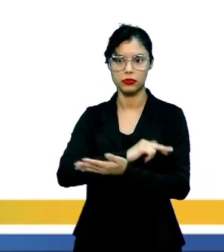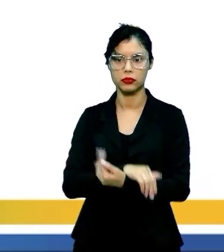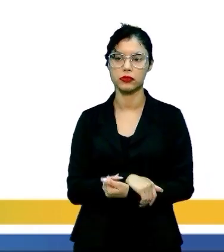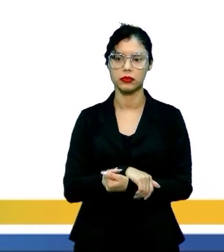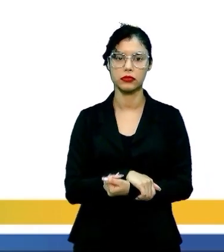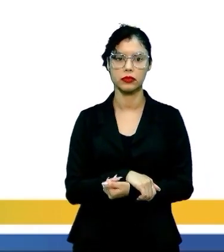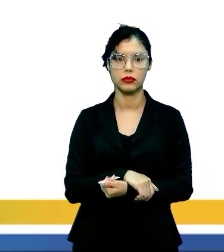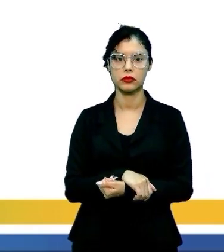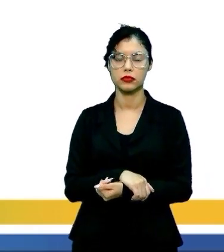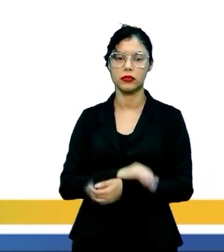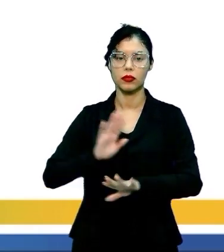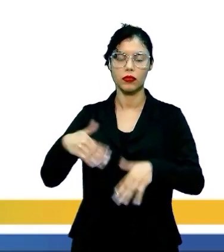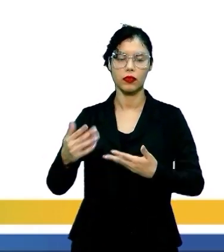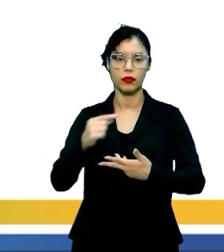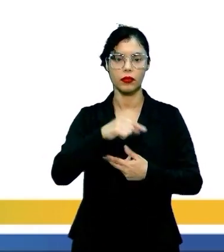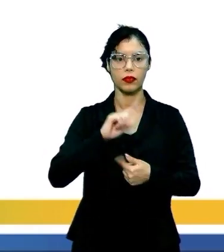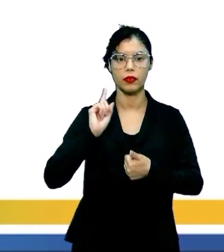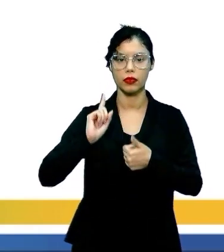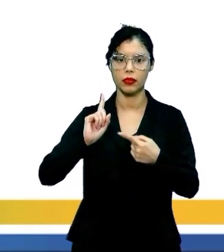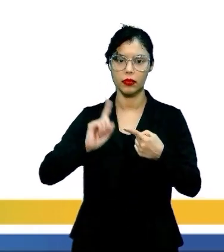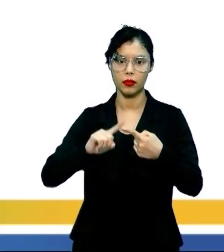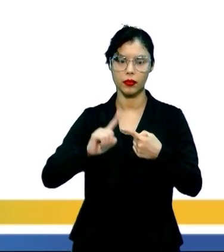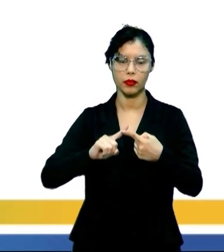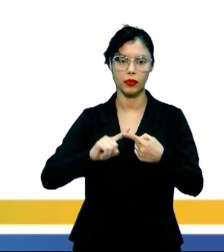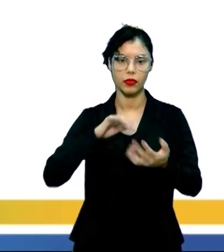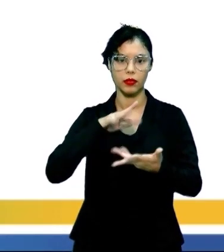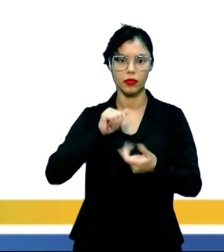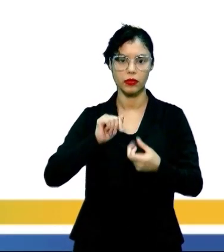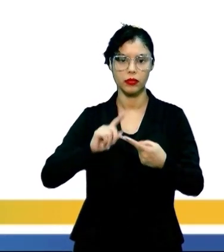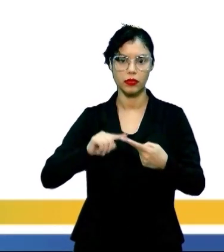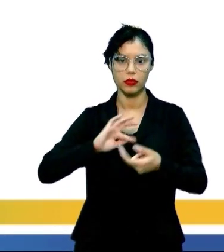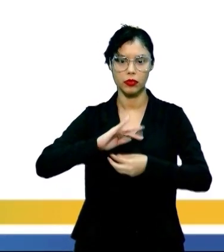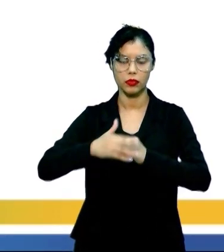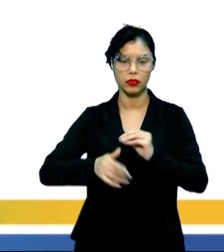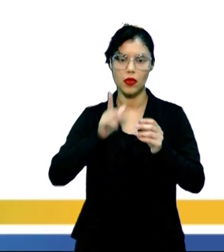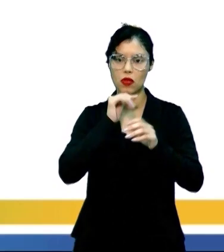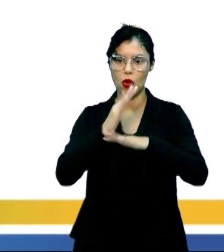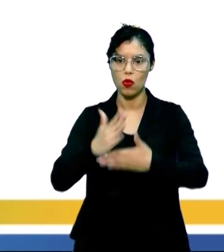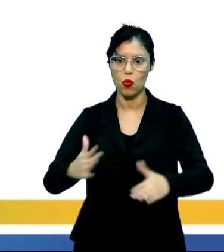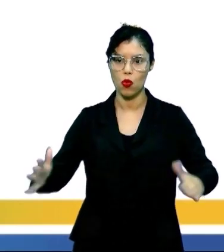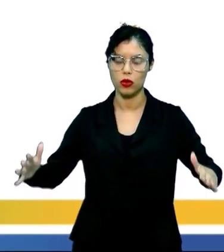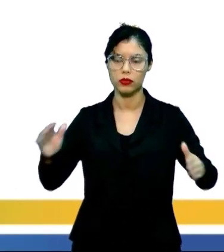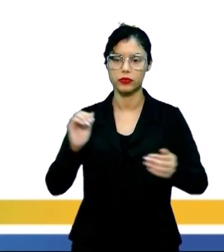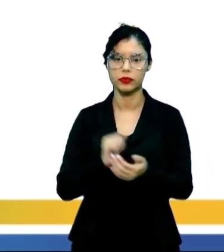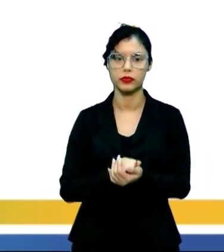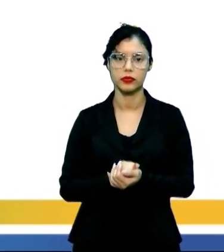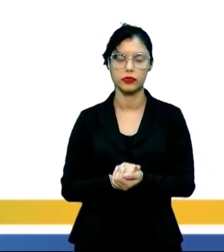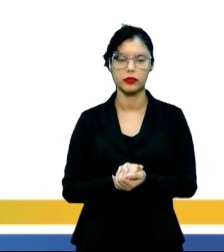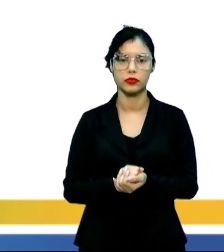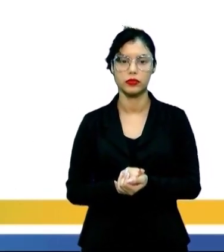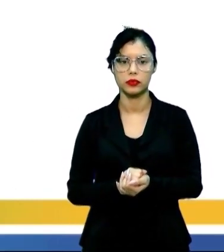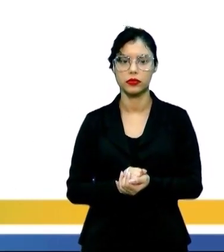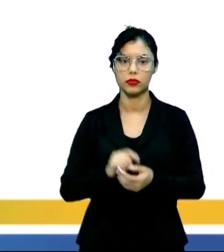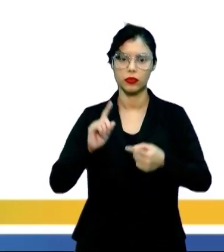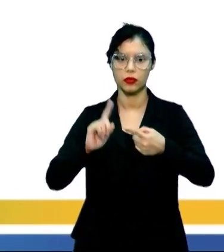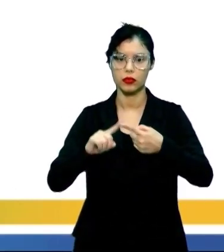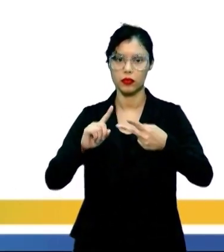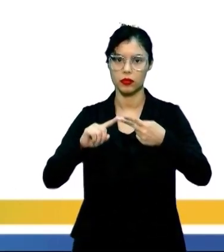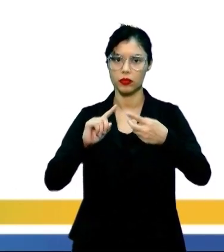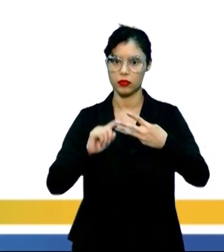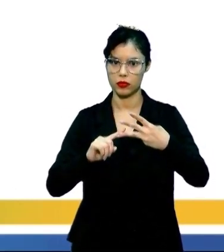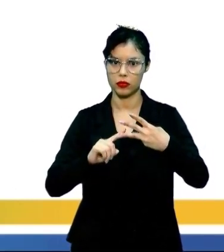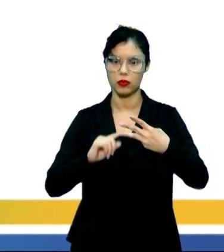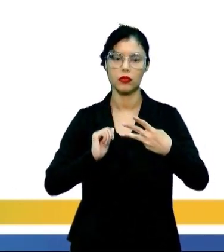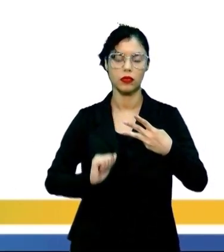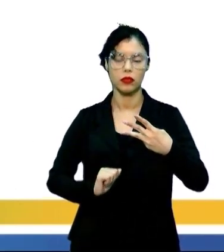compartimentos, entre os quais a Terra, a atmosfera e os oceanos. Então, estou falando de litosfera,